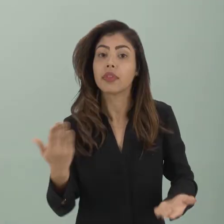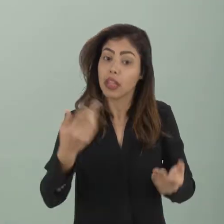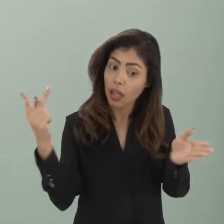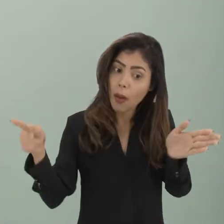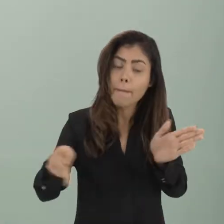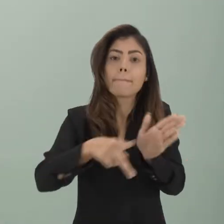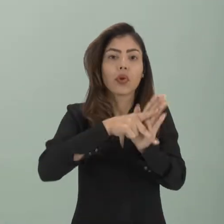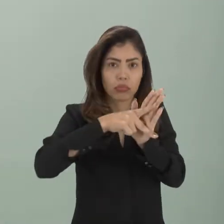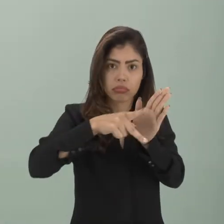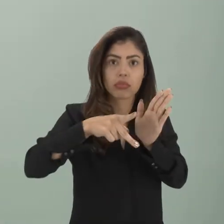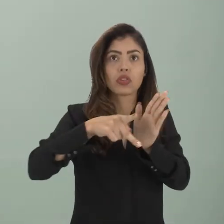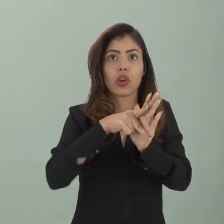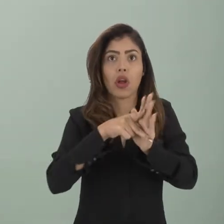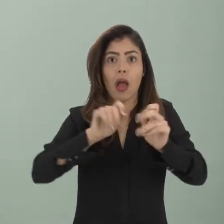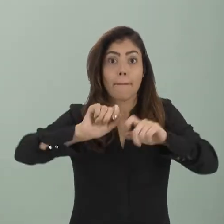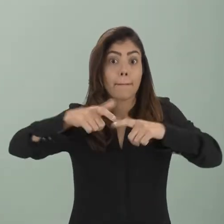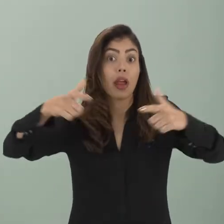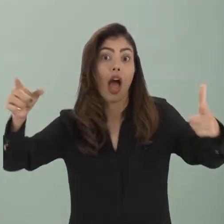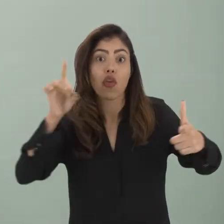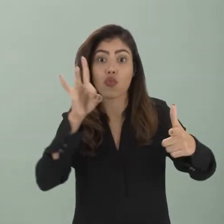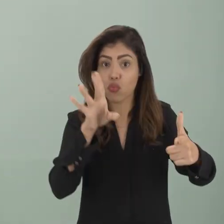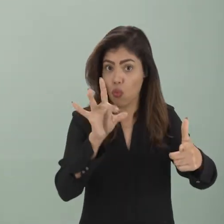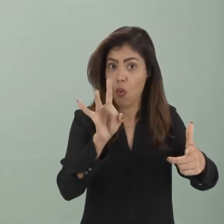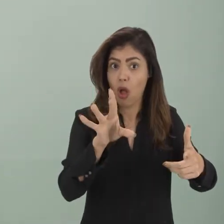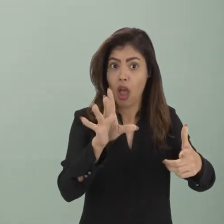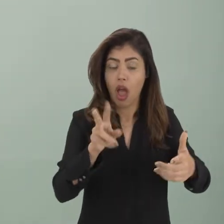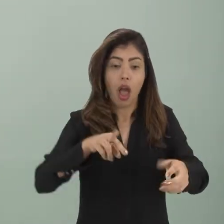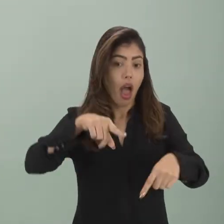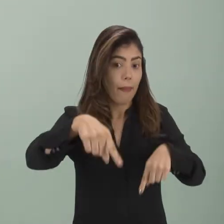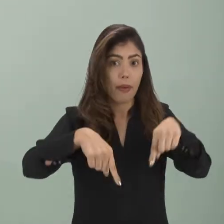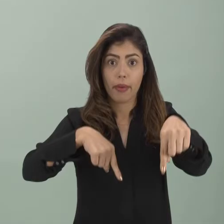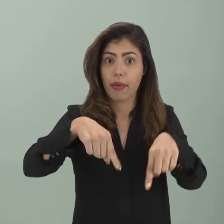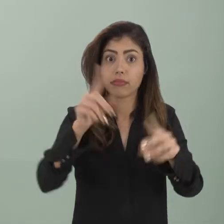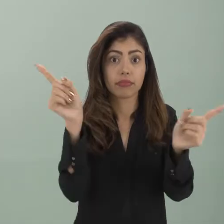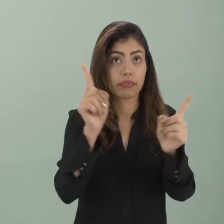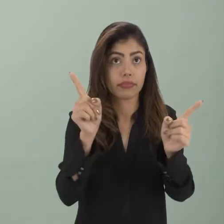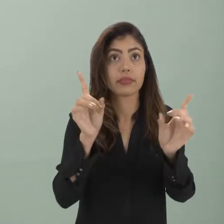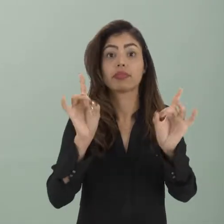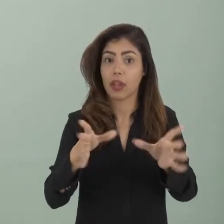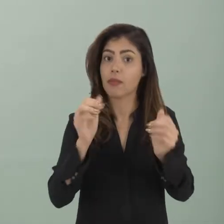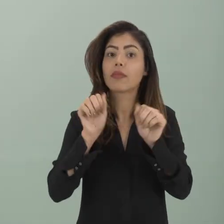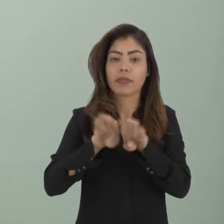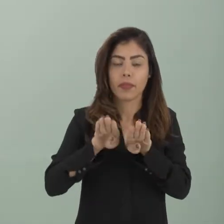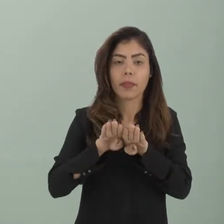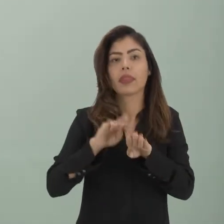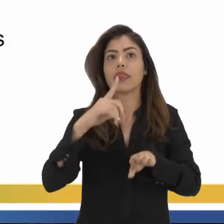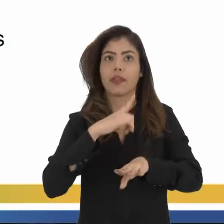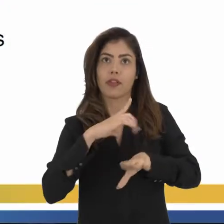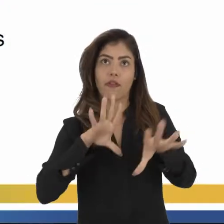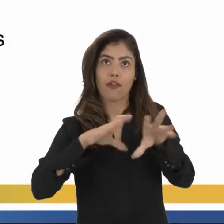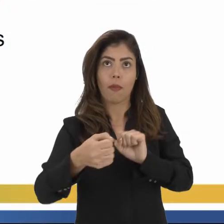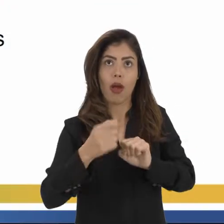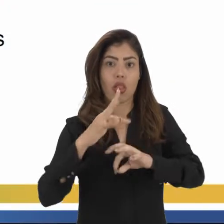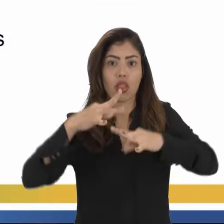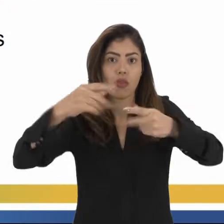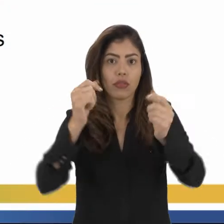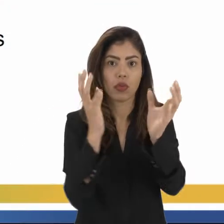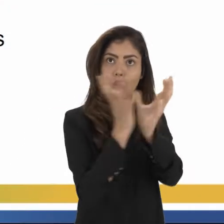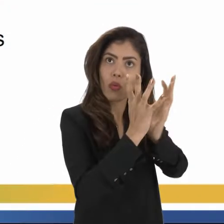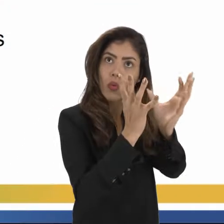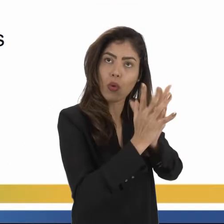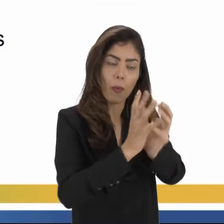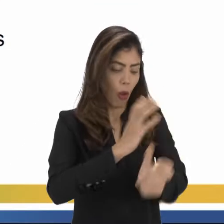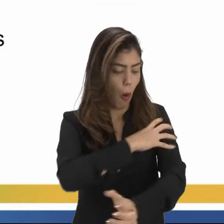pertence a um complexo muito maior do que somente a locomoção do nosso corpo. Ele é formado por todo o conjunto